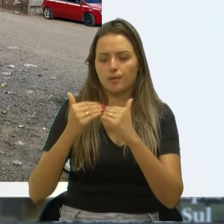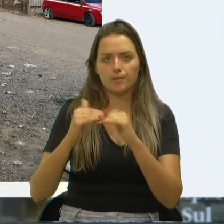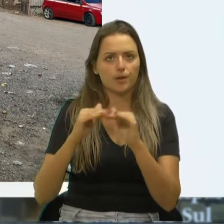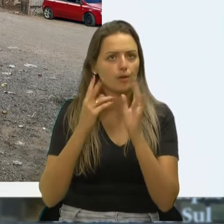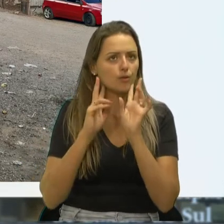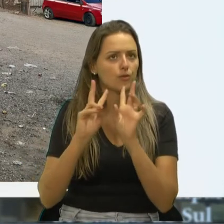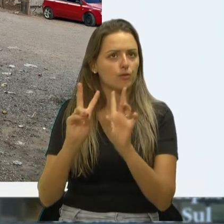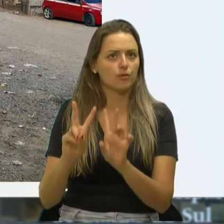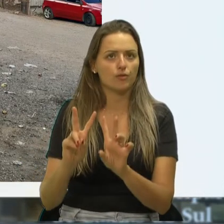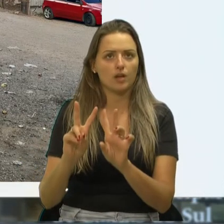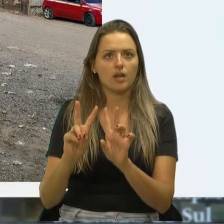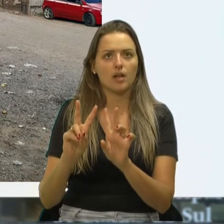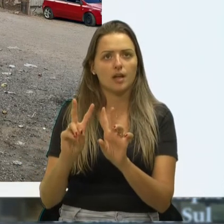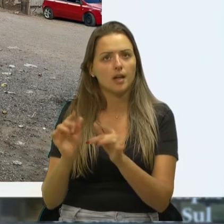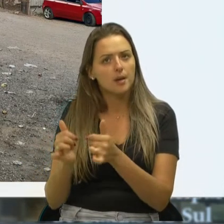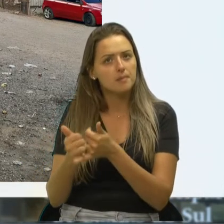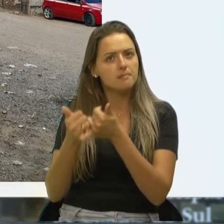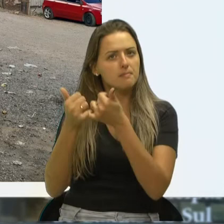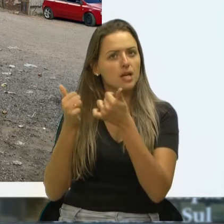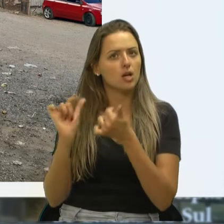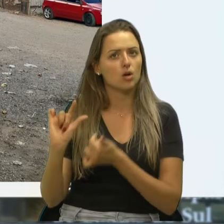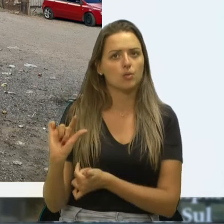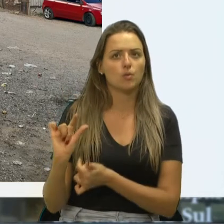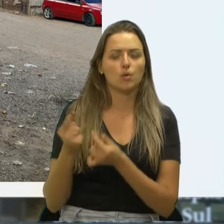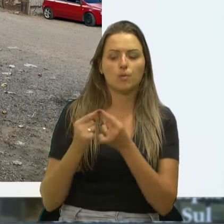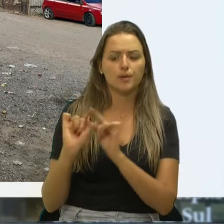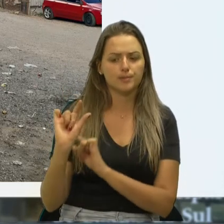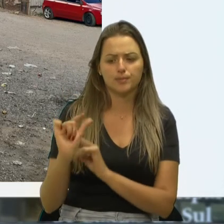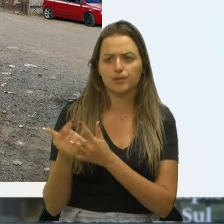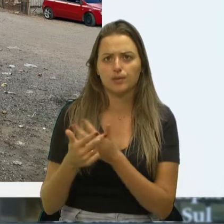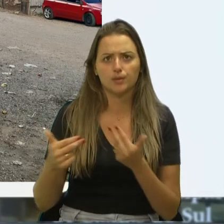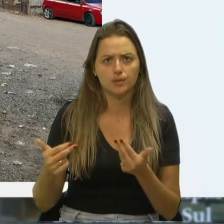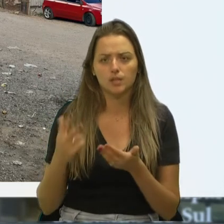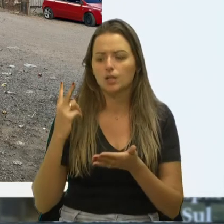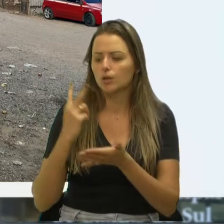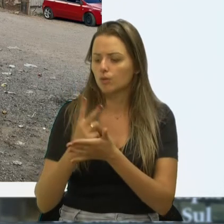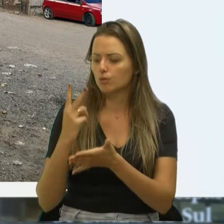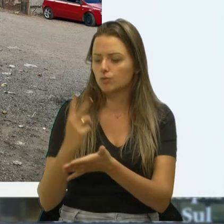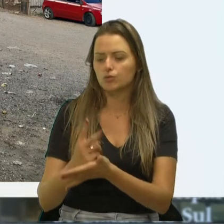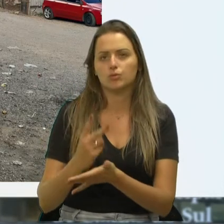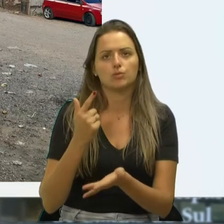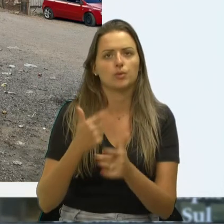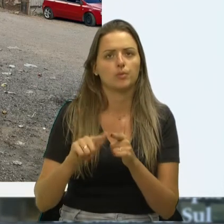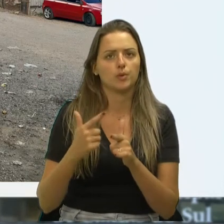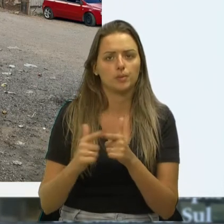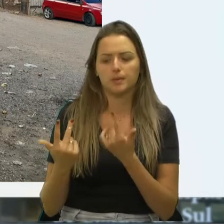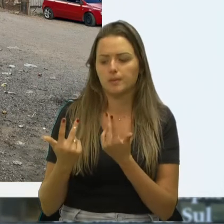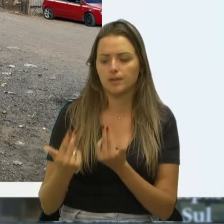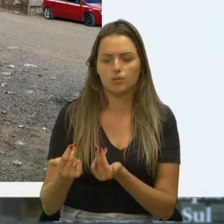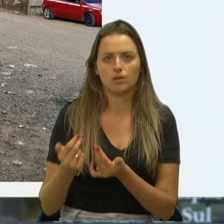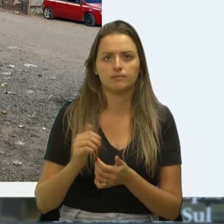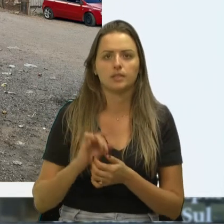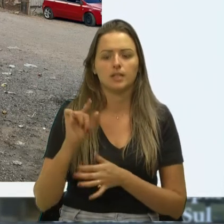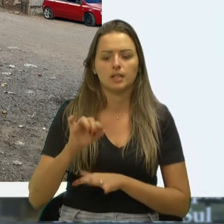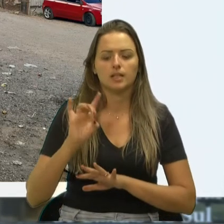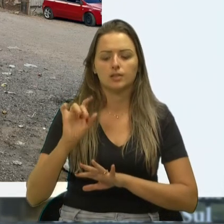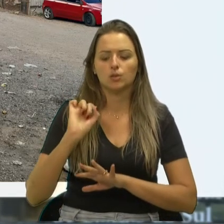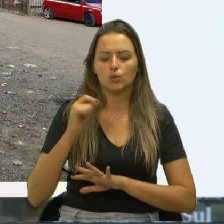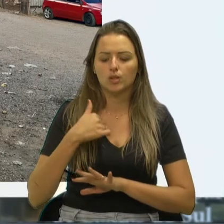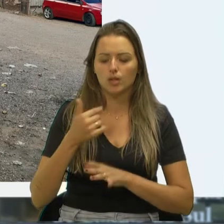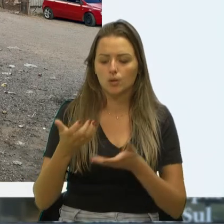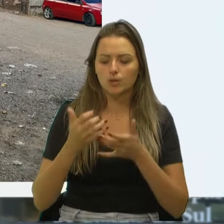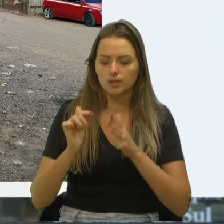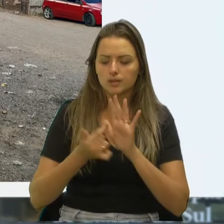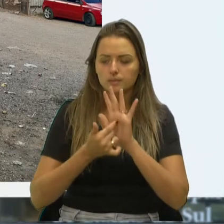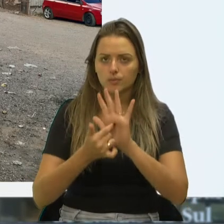situação um pouco melhor, mas só um pouco. Continua o problema do mesmo jeito. Então era isso que eu vim